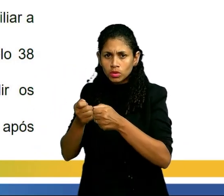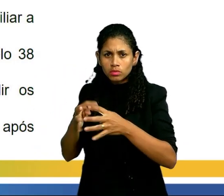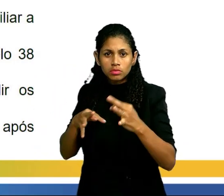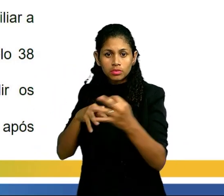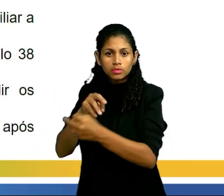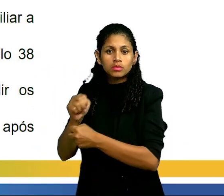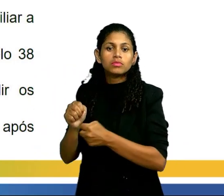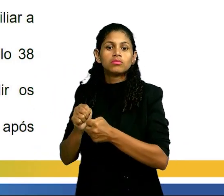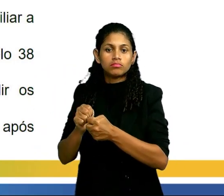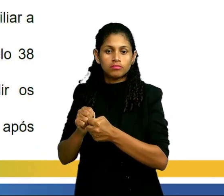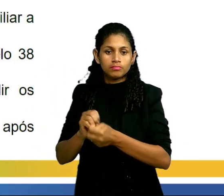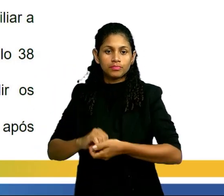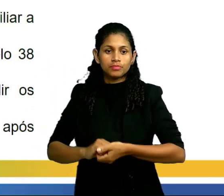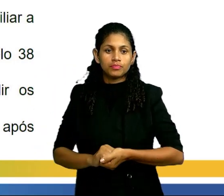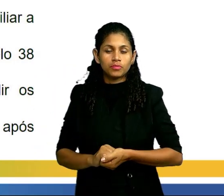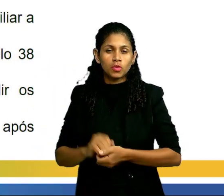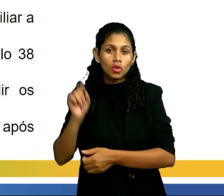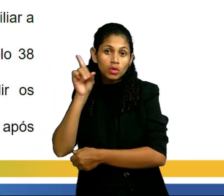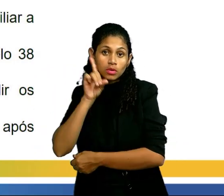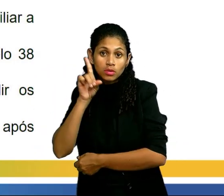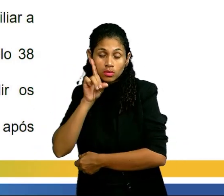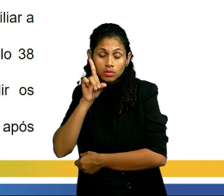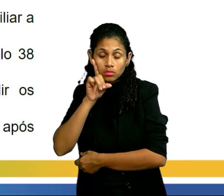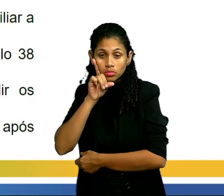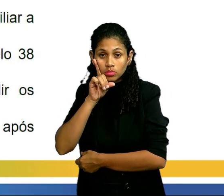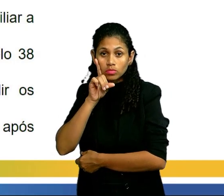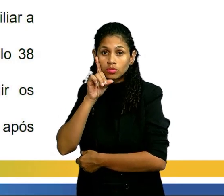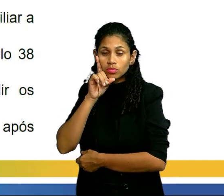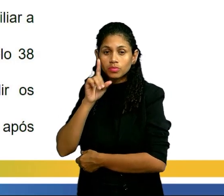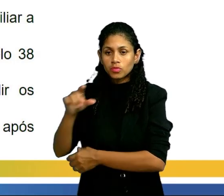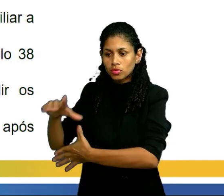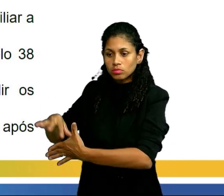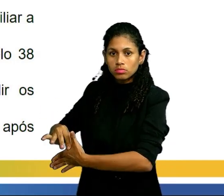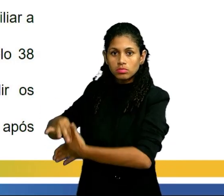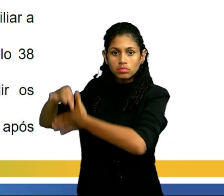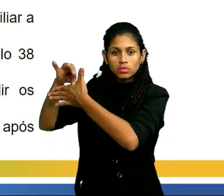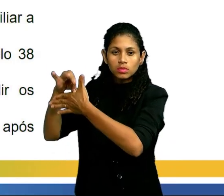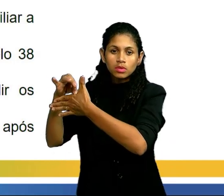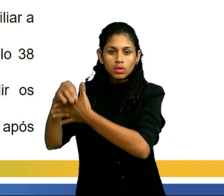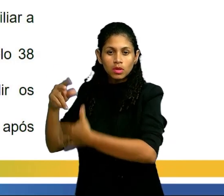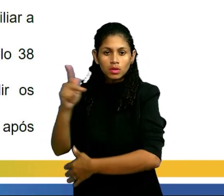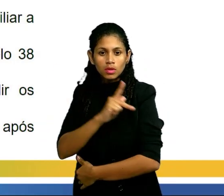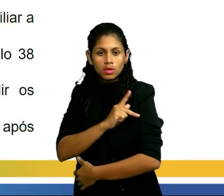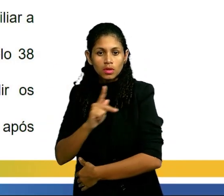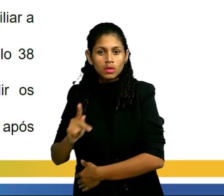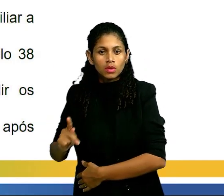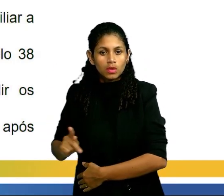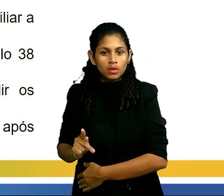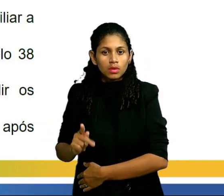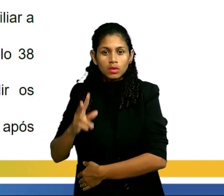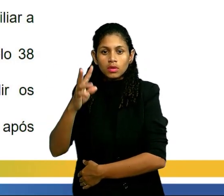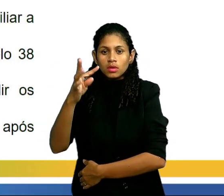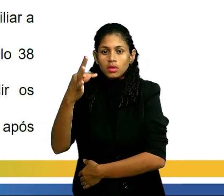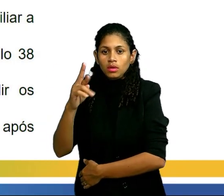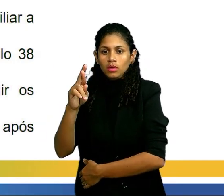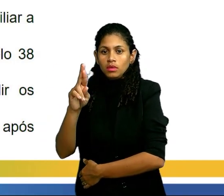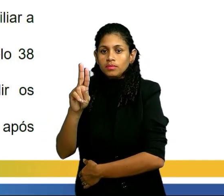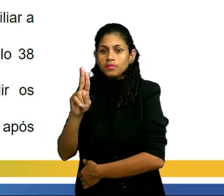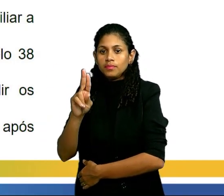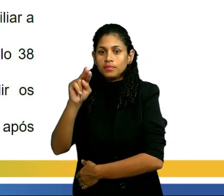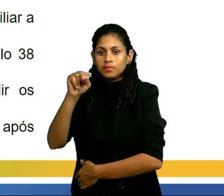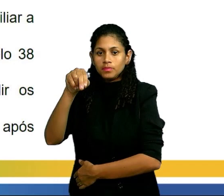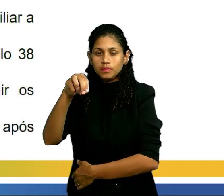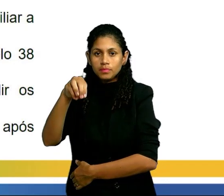Os Estados Unidos, sob o comando do presidente Harry Truman, responderam com o que foi chamado de ação